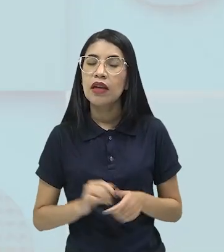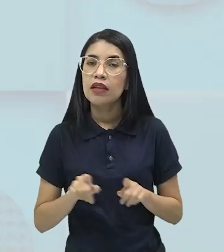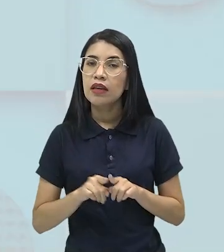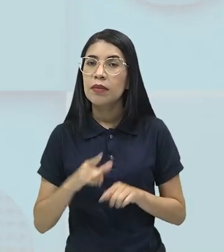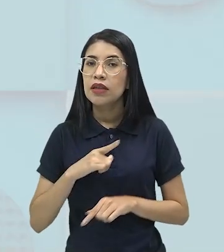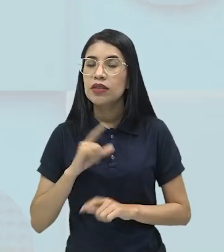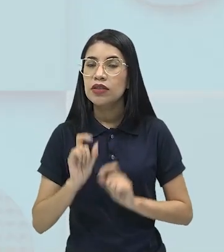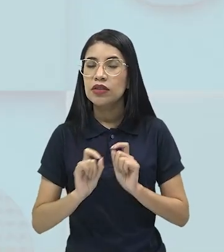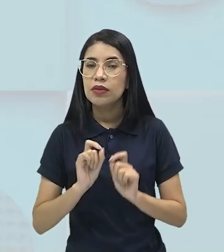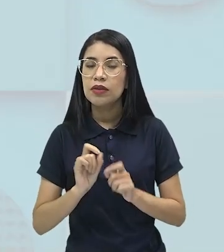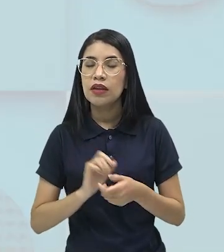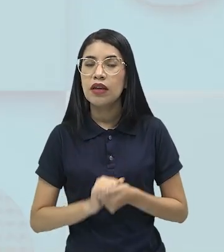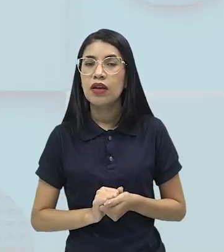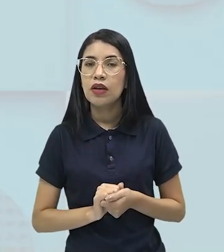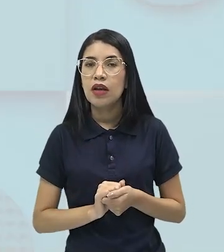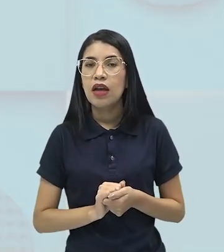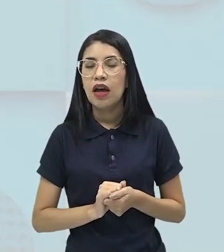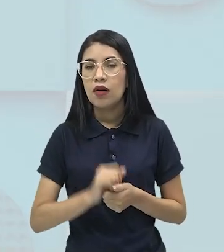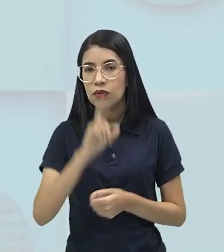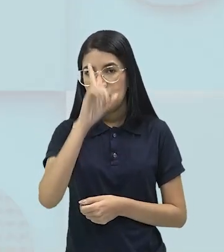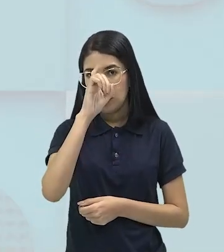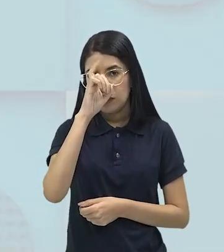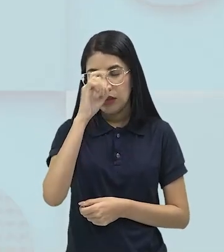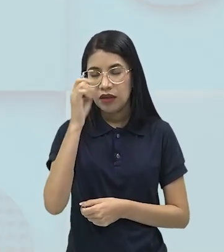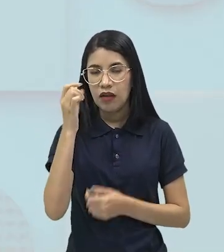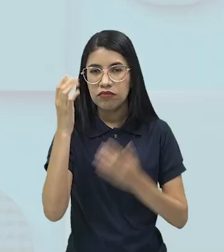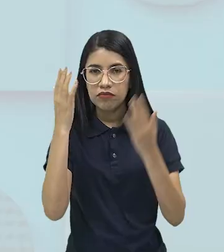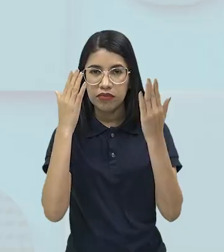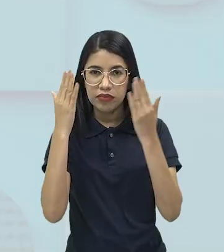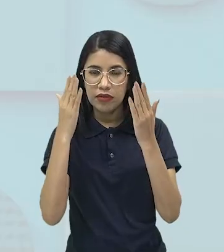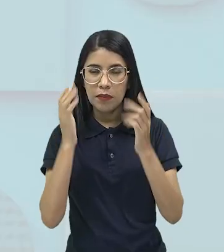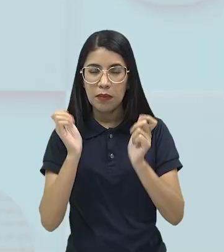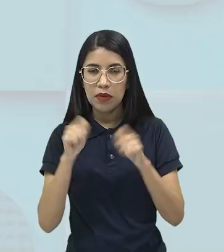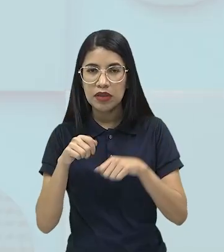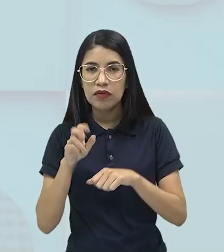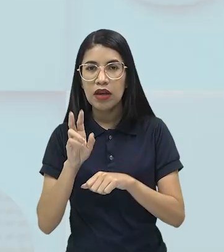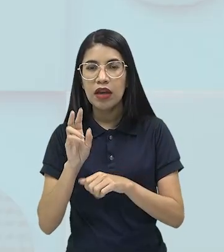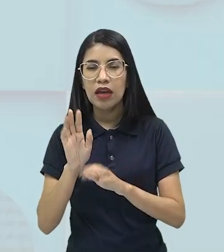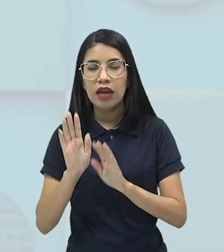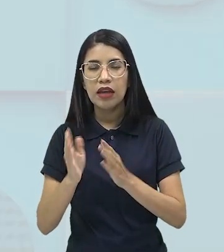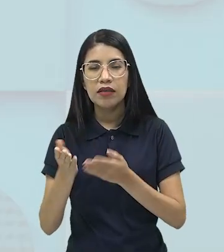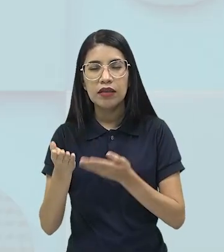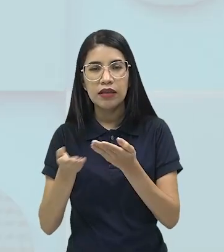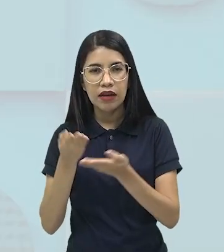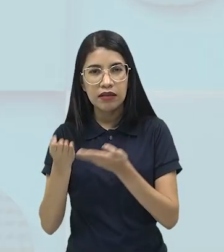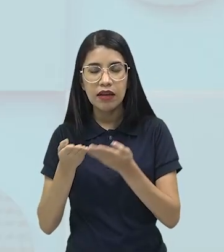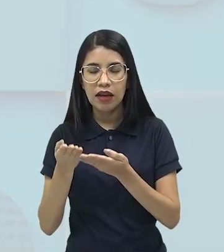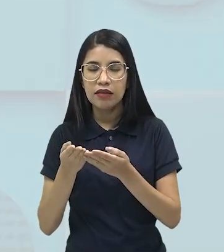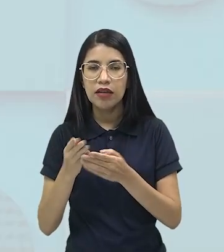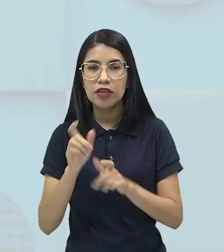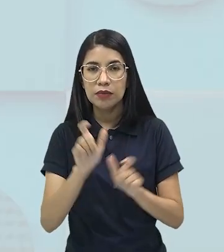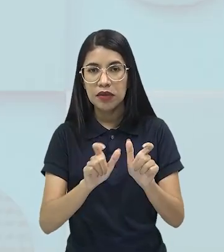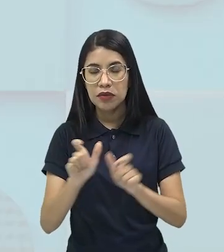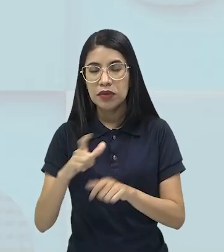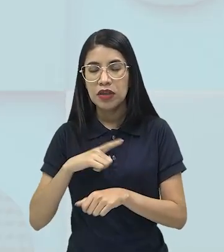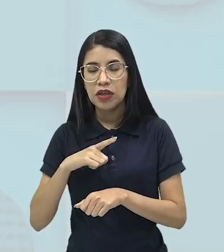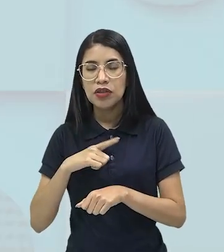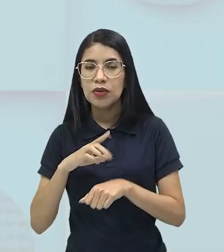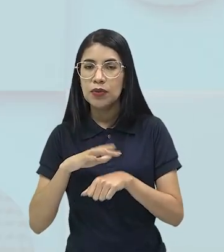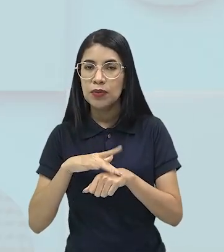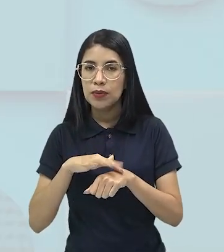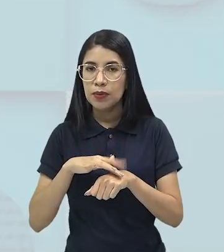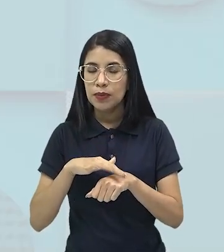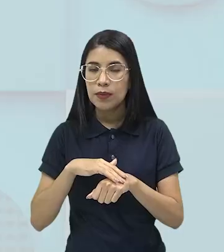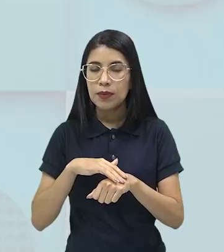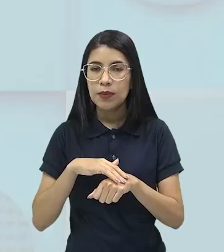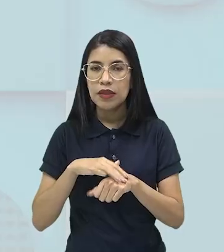Existia na realidade os manicômios, que era justamente para tratar das pessoas que tinham problemas mentais, né? Então, os médicos iam para lá, iam